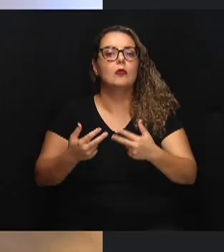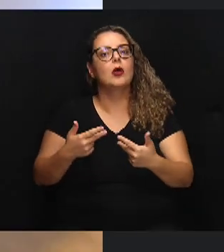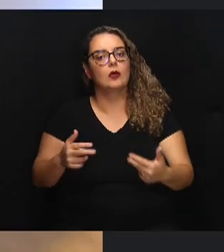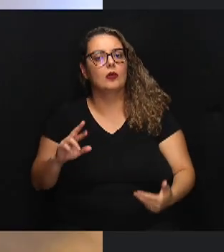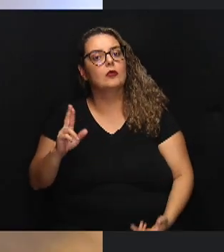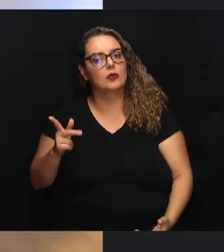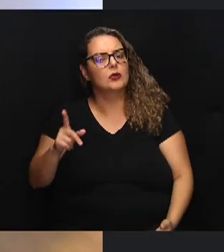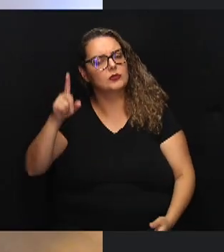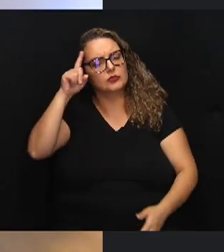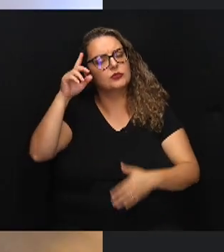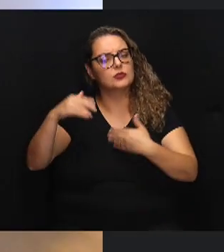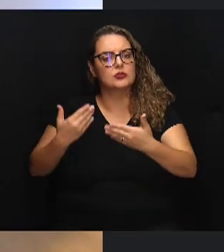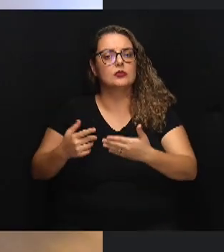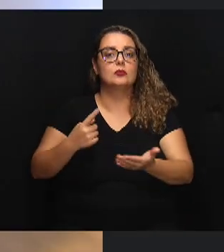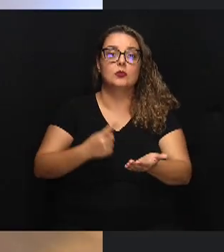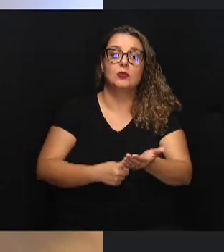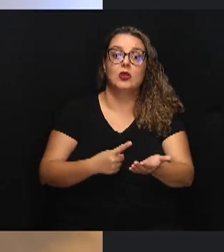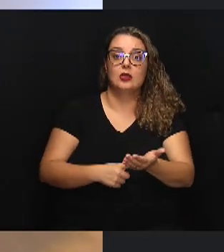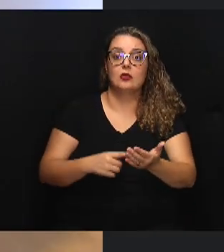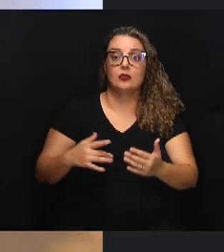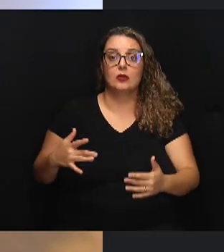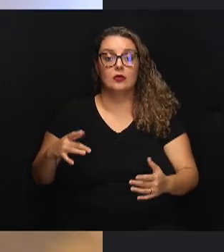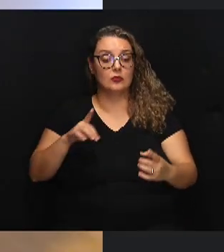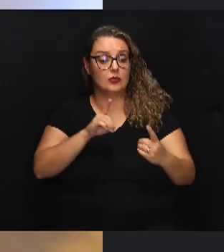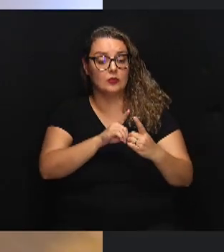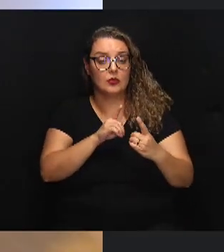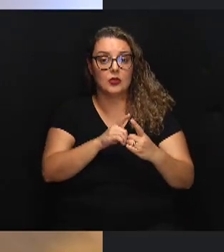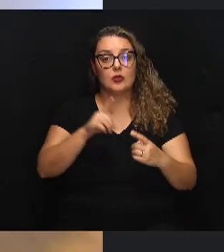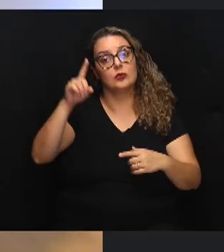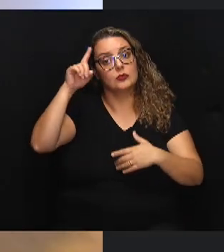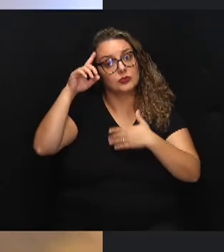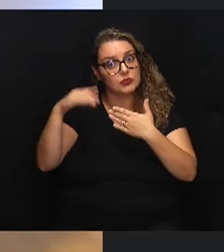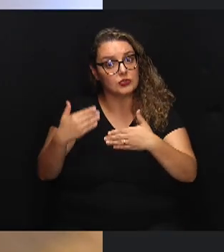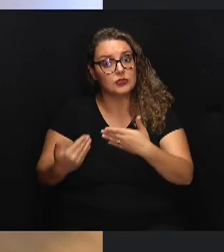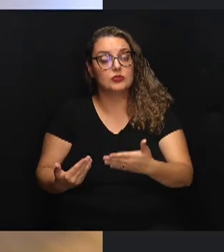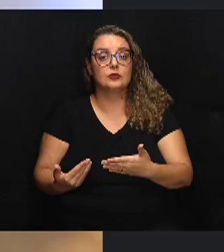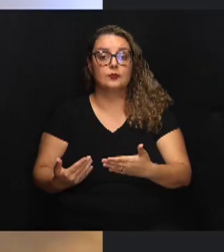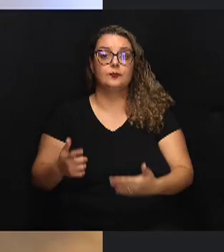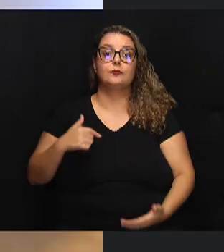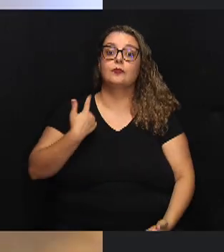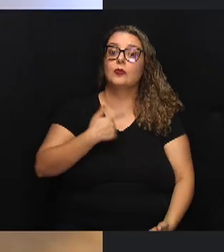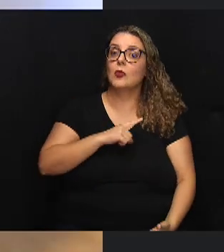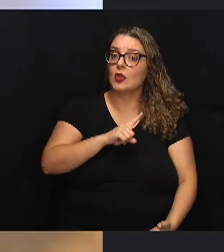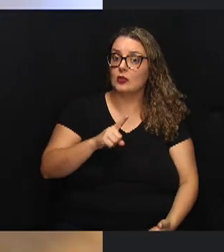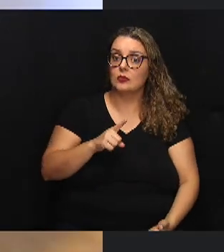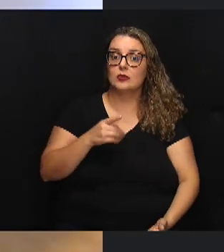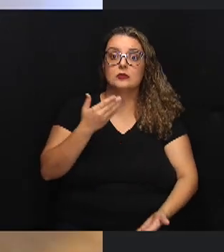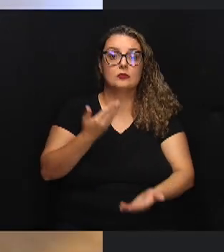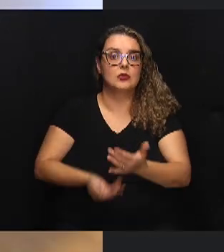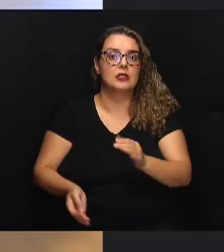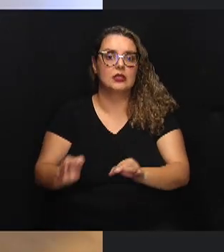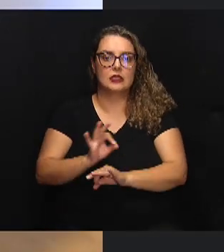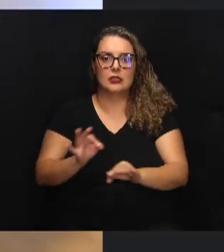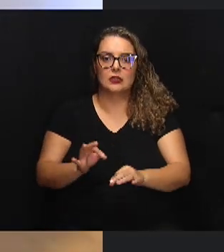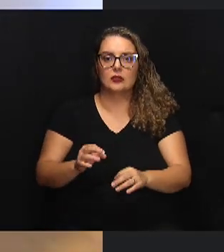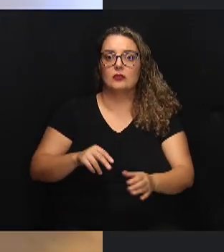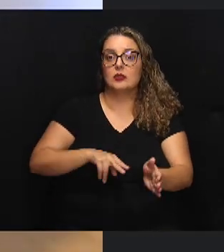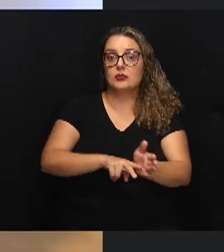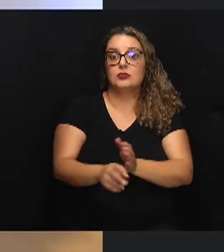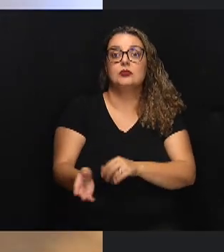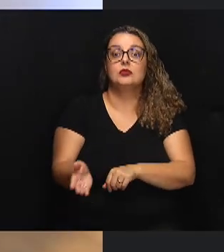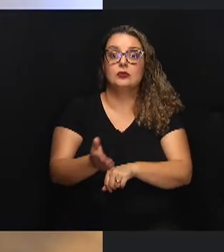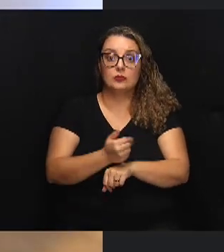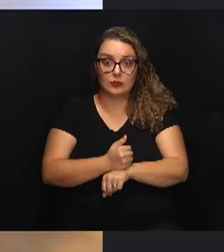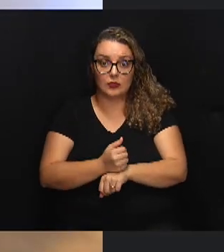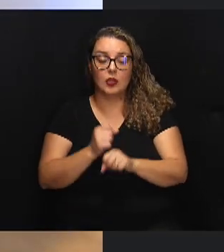do habitual, a gente marcar nossa consulta, fazer nossos exames de rotina, para que a gente não deixe passar nada, faça diagnósticos precoces